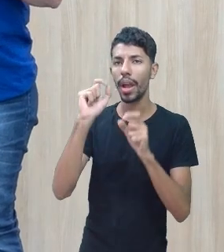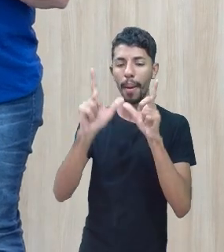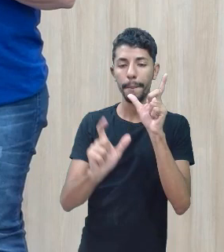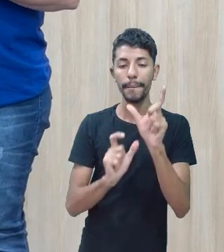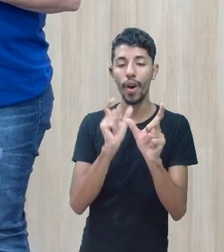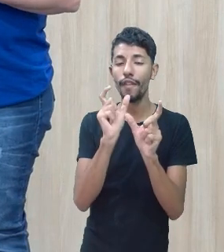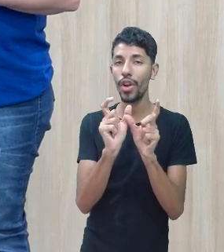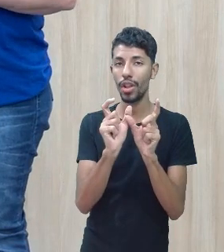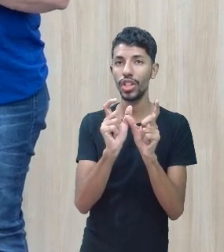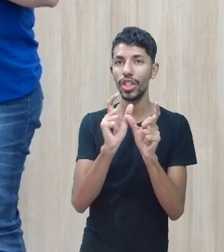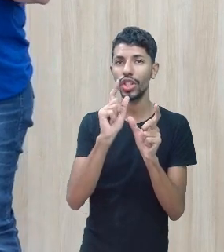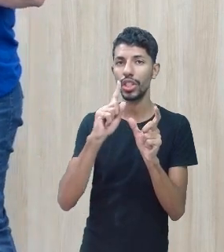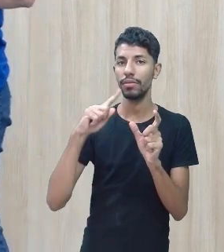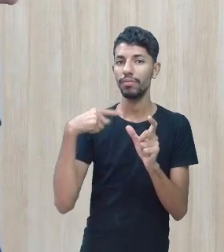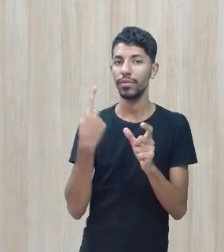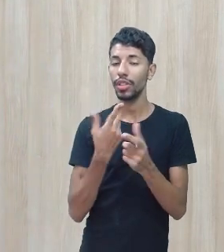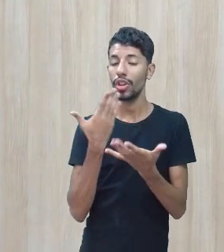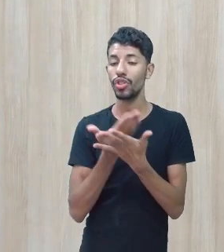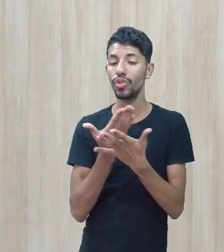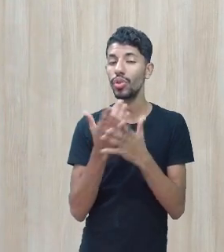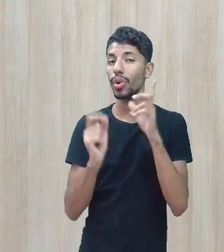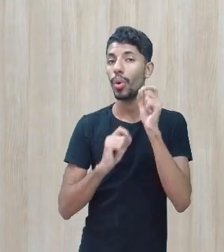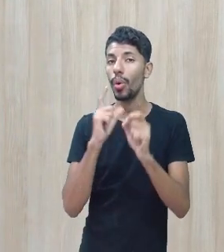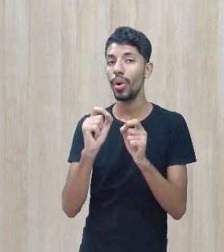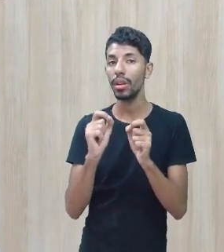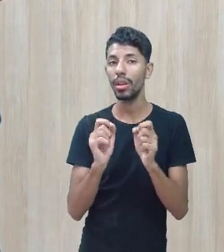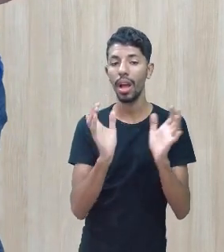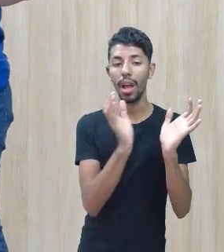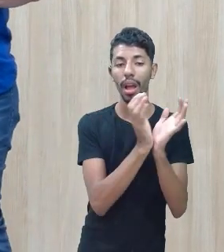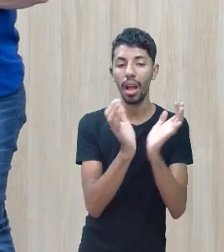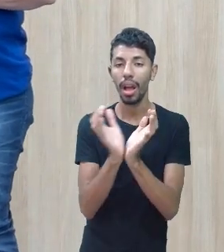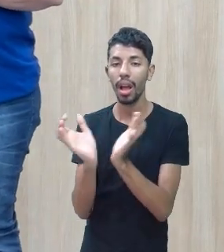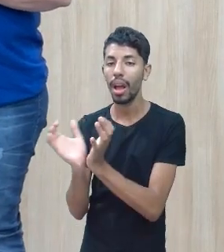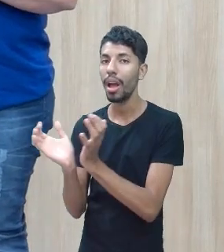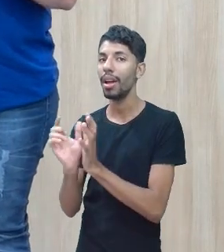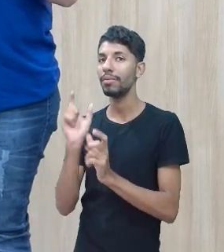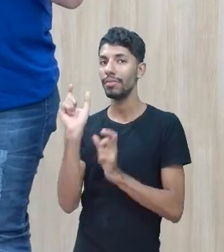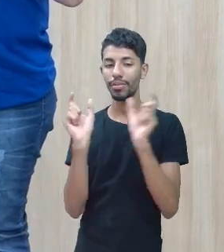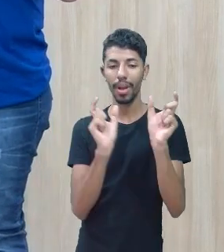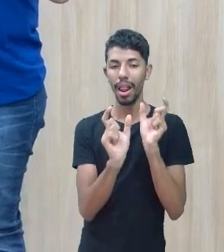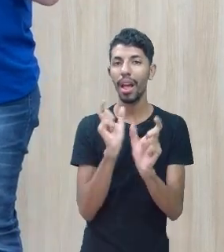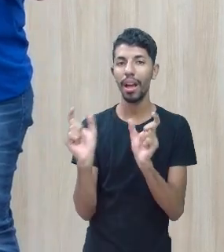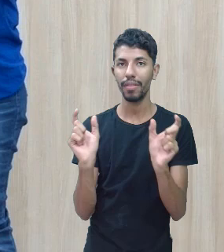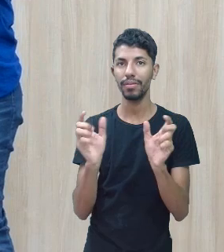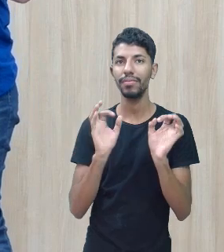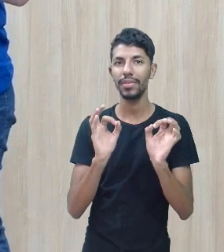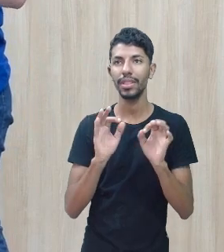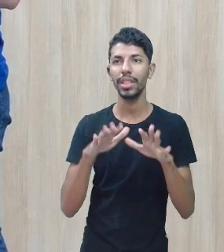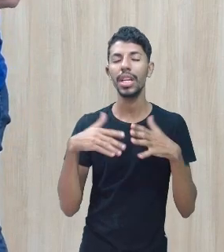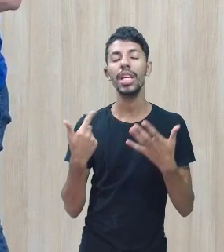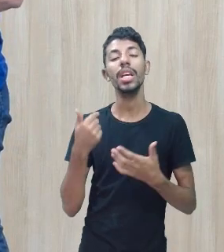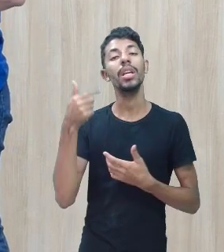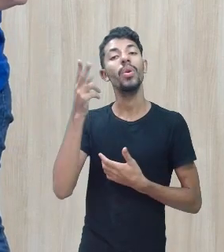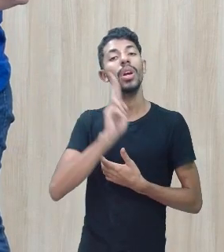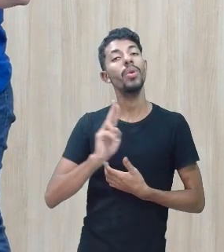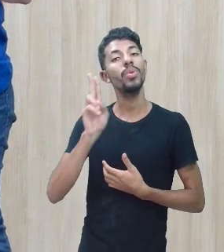nós estudamos a classificação das palavras. E eu usei um exemplo assim,